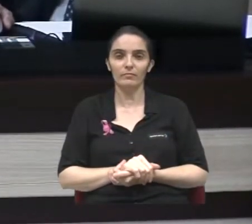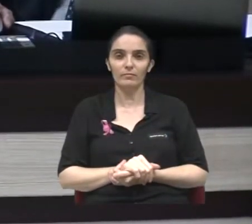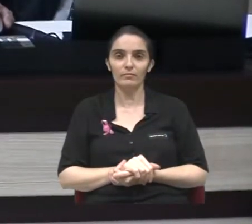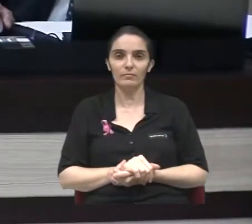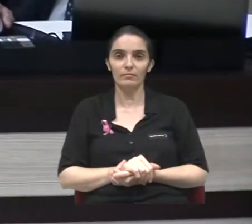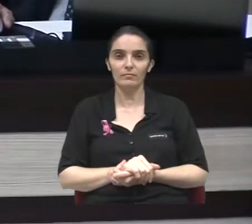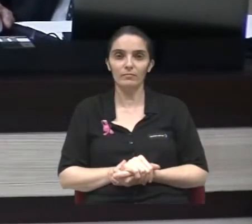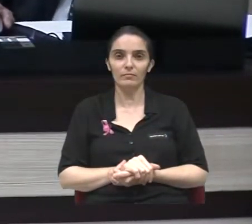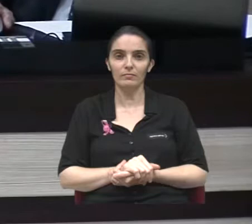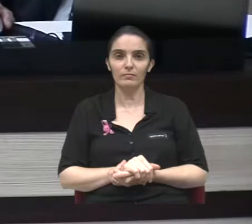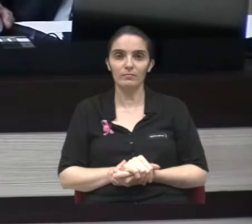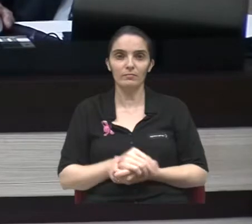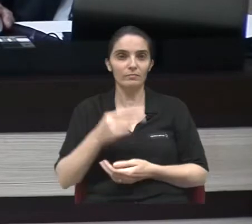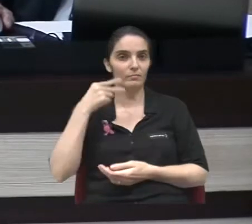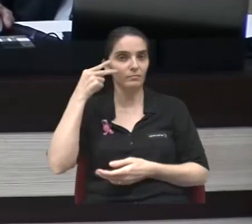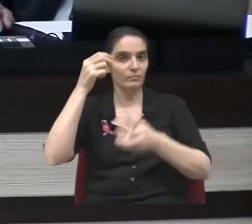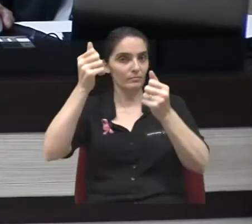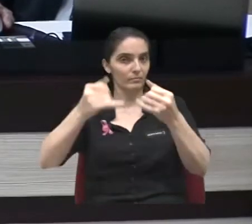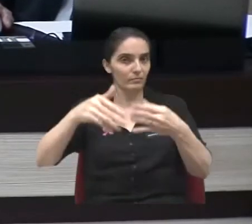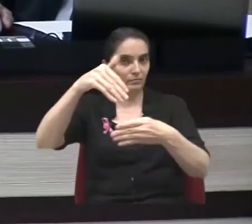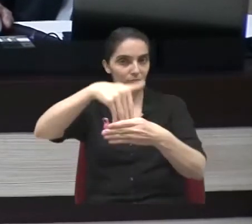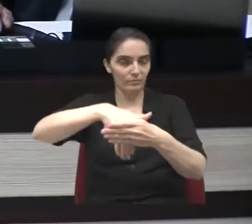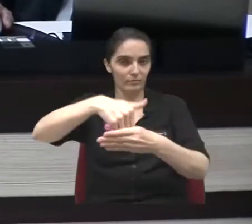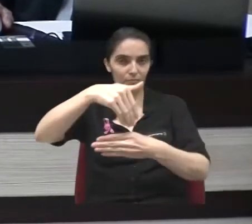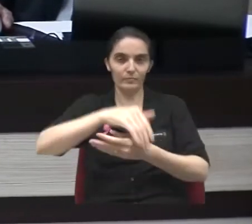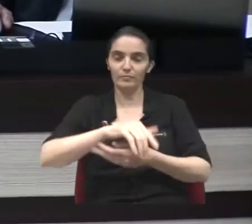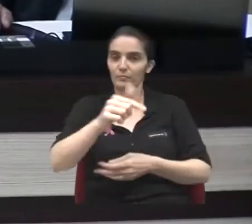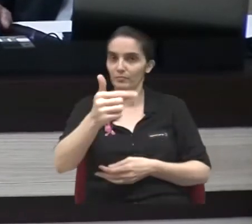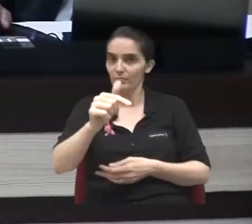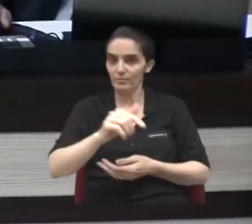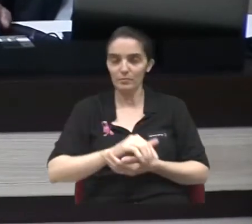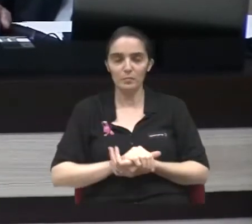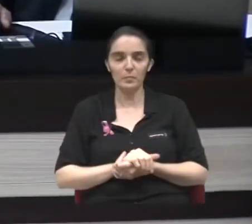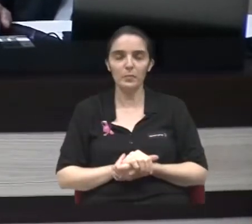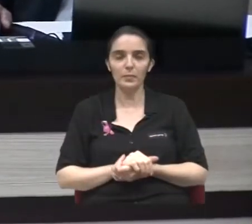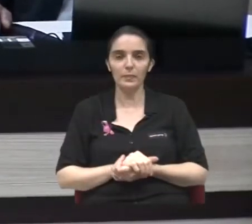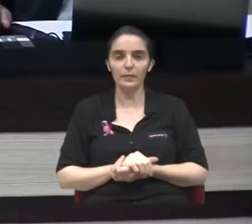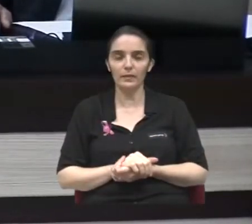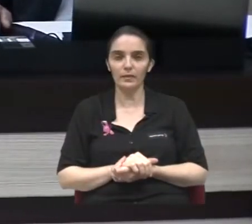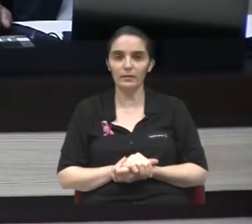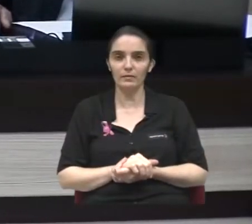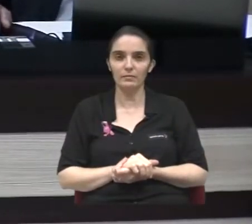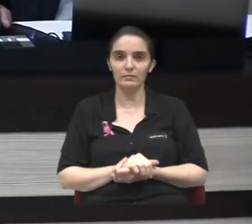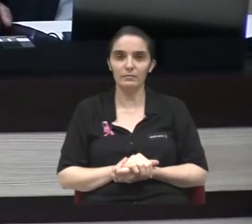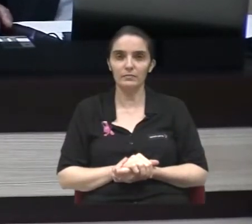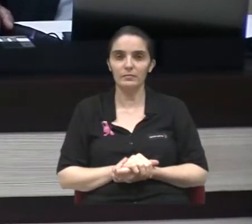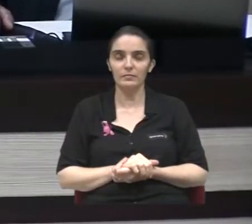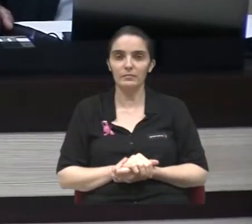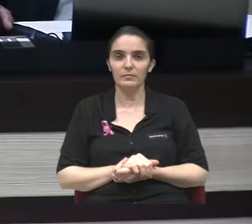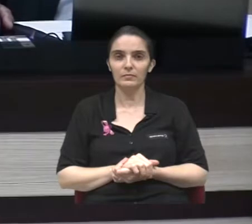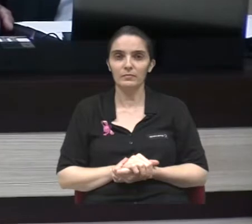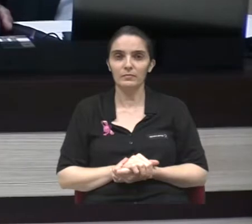Algum vereador deseja justificar o voto? Não havendo, será encaminhada. Próxima moção, senhor presidente. Moção